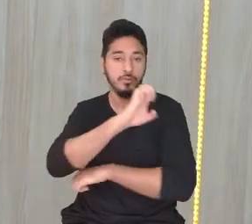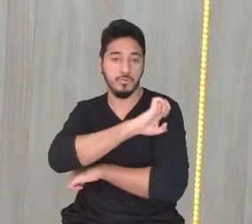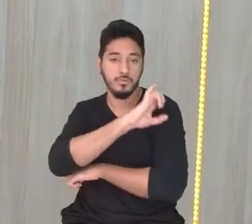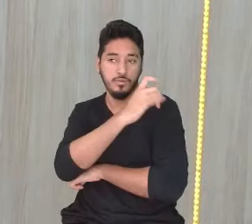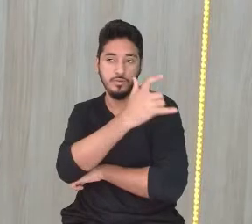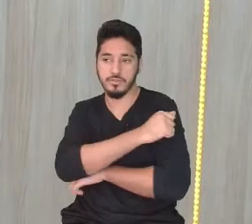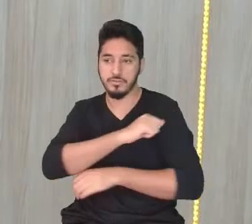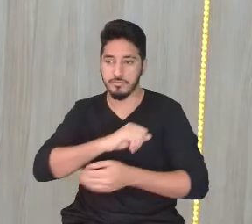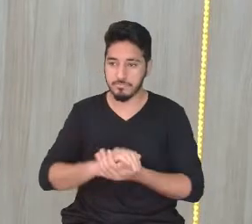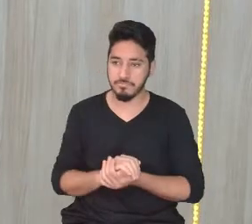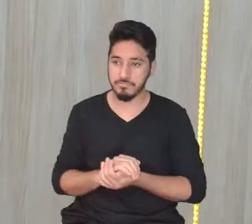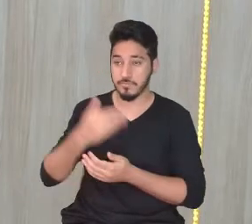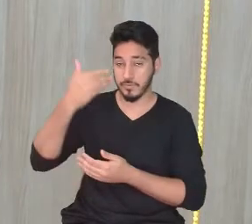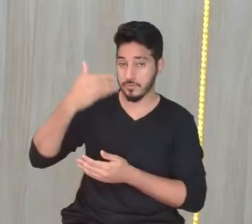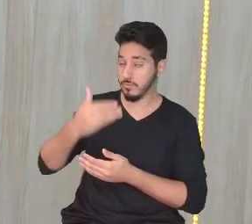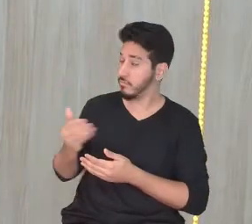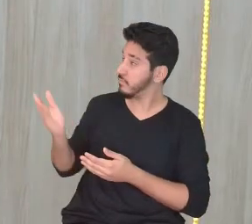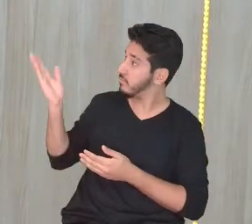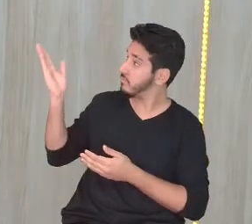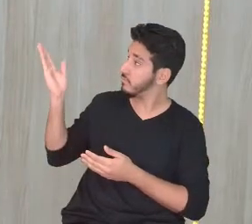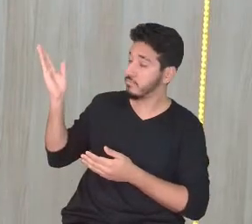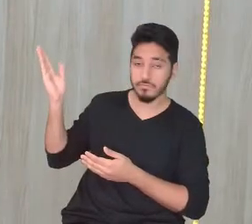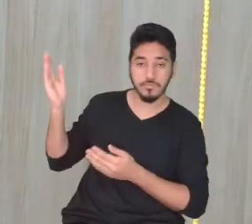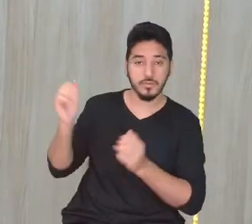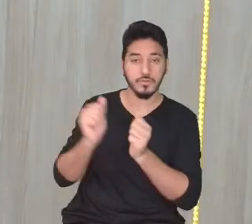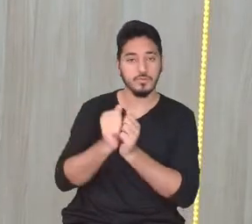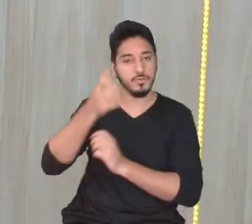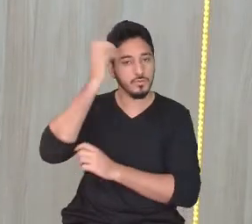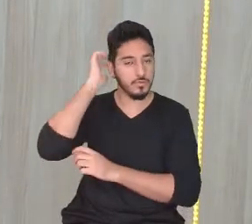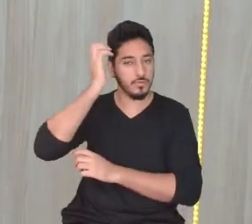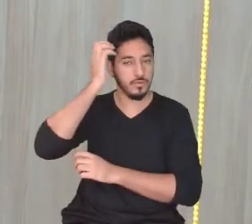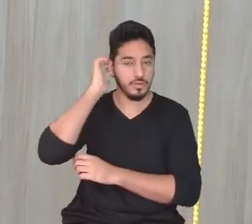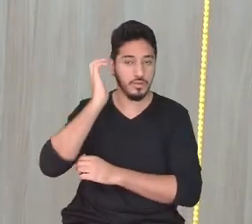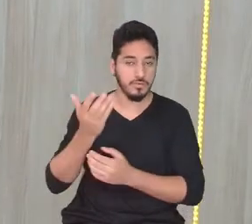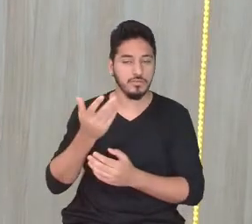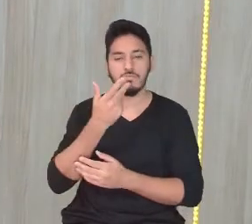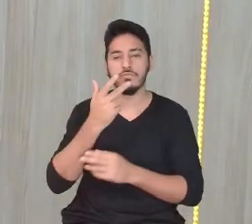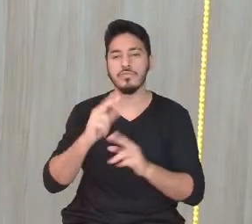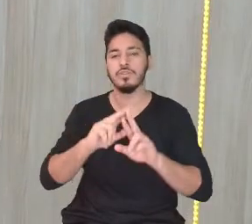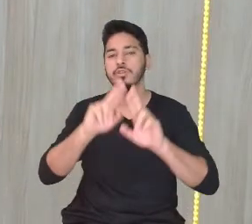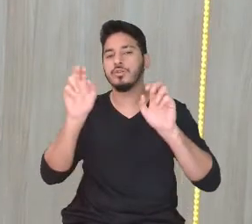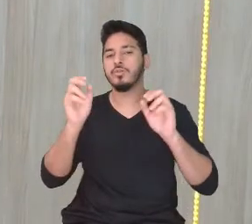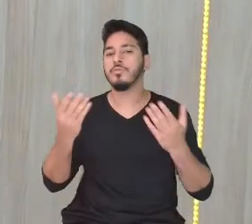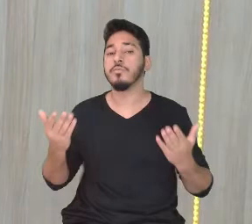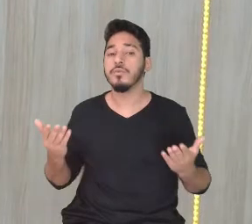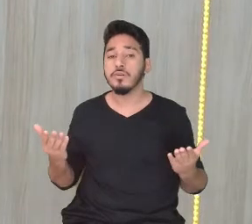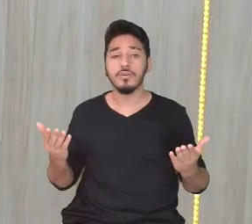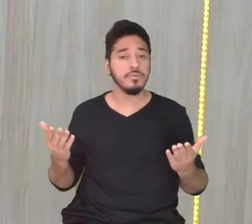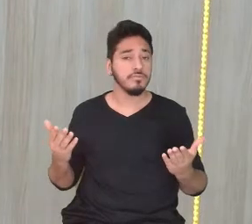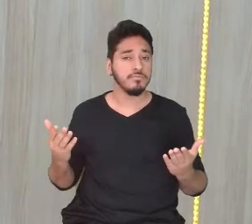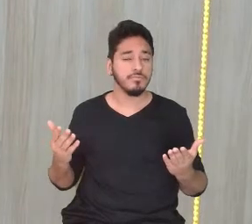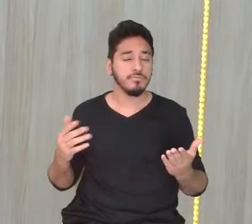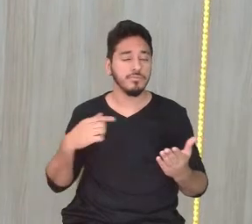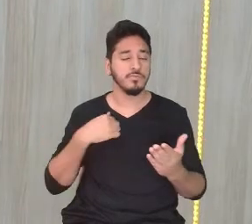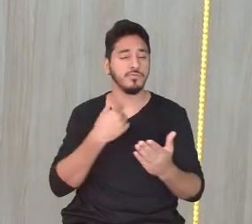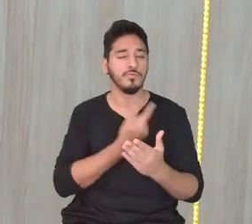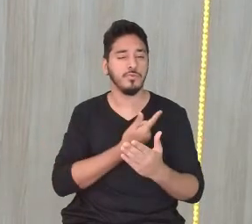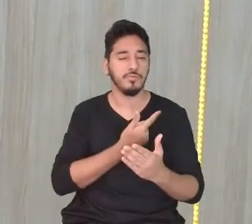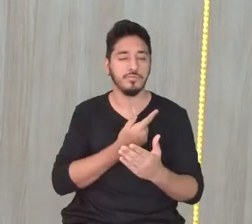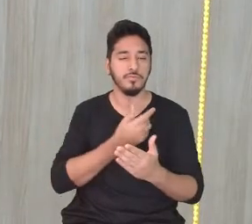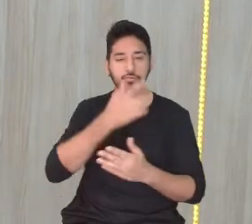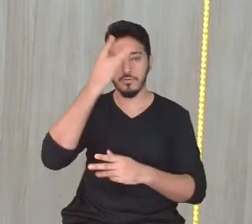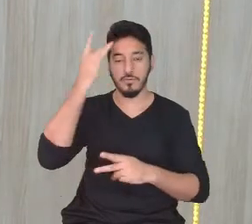O meu nome é Yolanda, esse é meu sinal. Junto aqui com o Everton, vamos falar a respeito de nosso